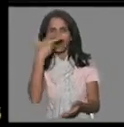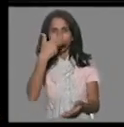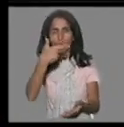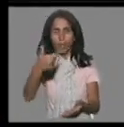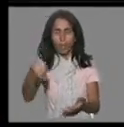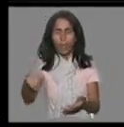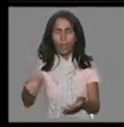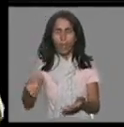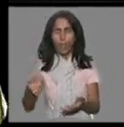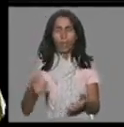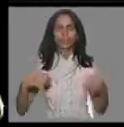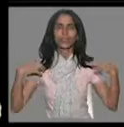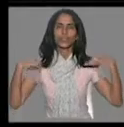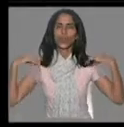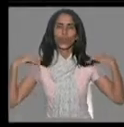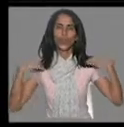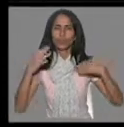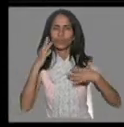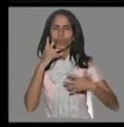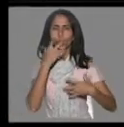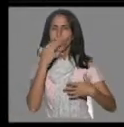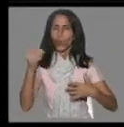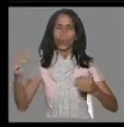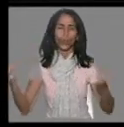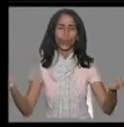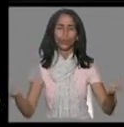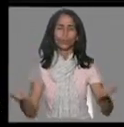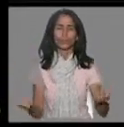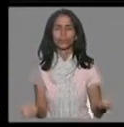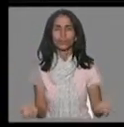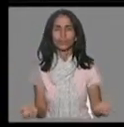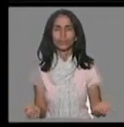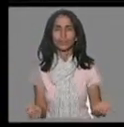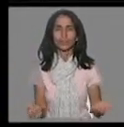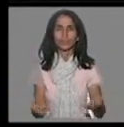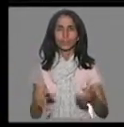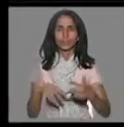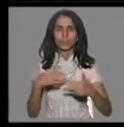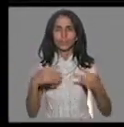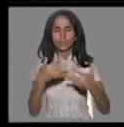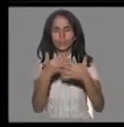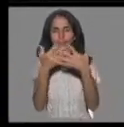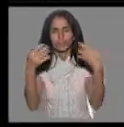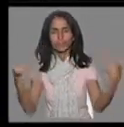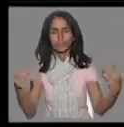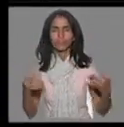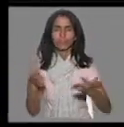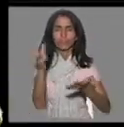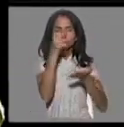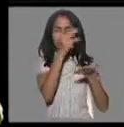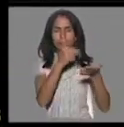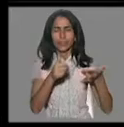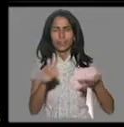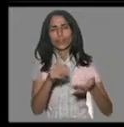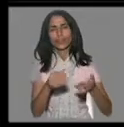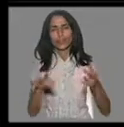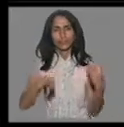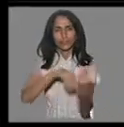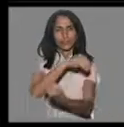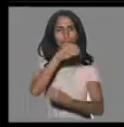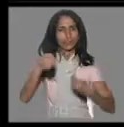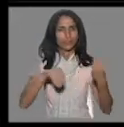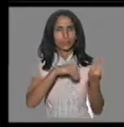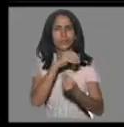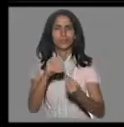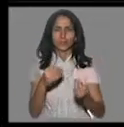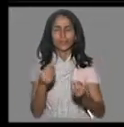olha as roupas que a gente faz é a beleza das cores, das tramas, das estampas e das misturas que a